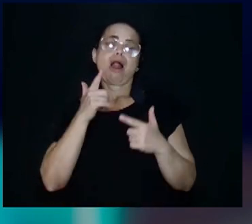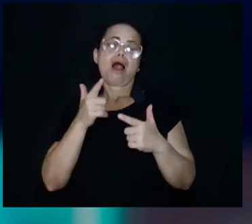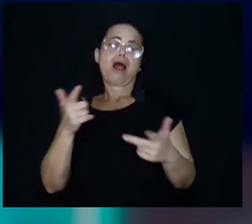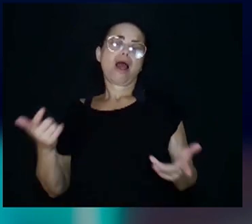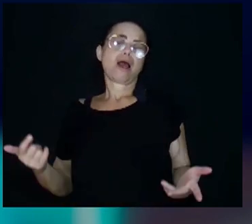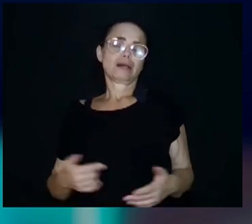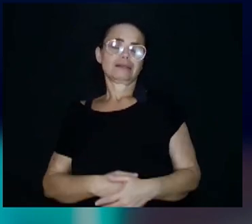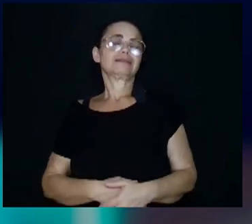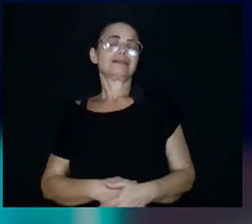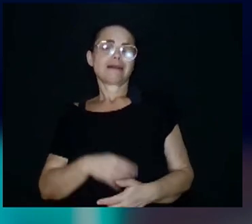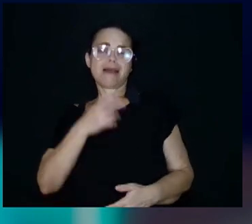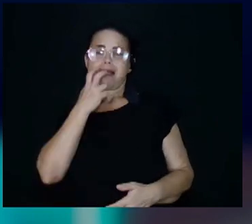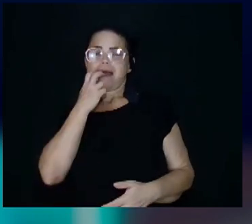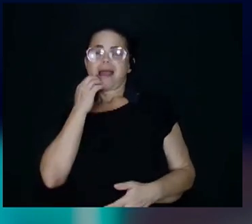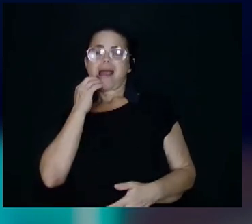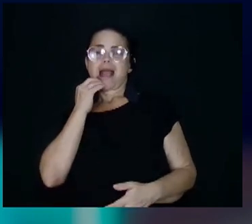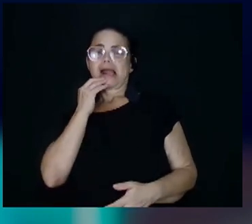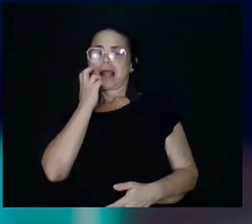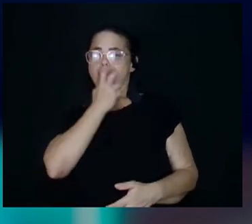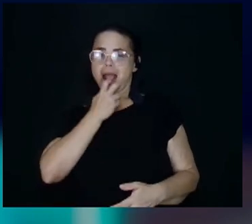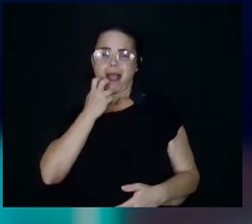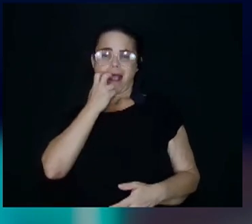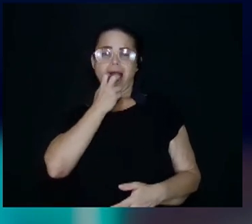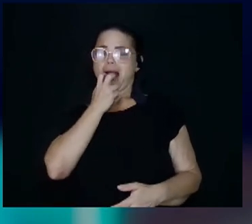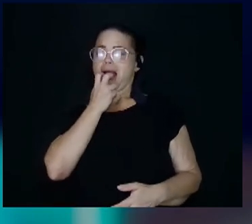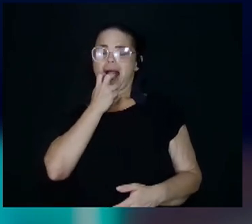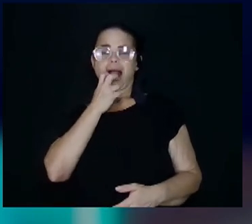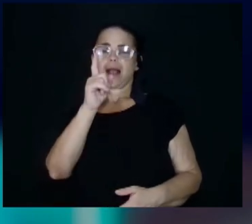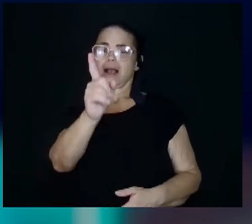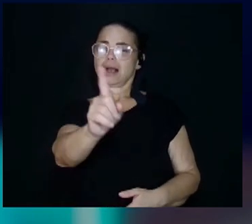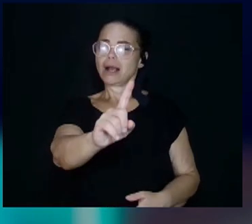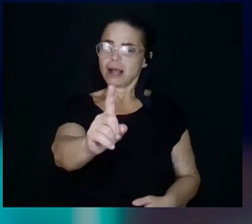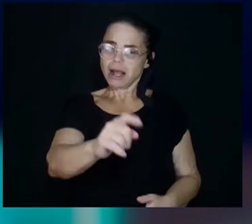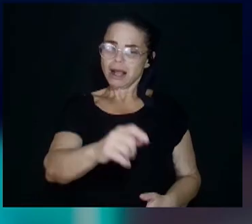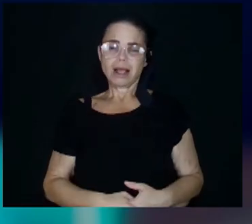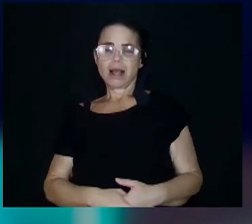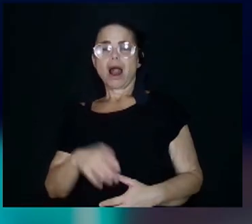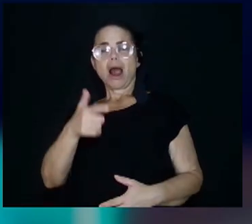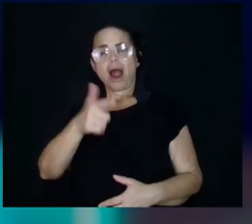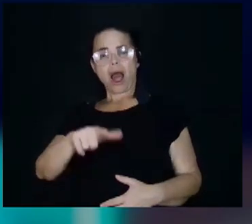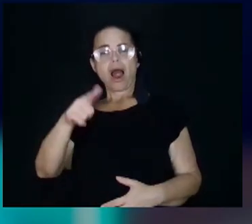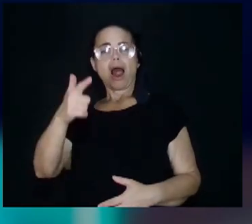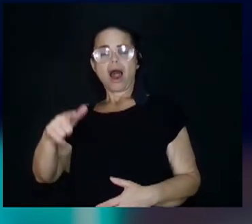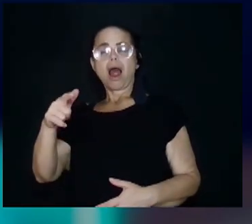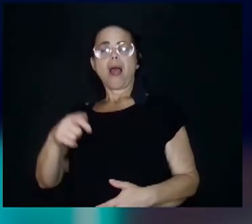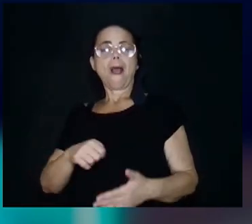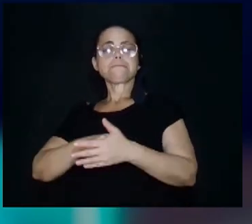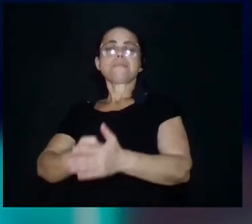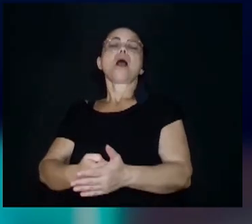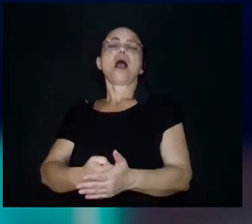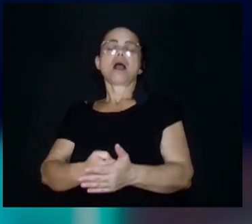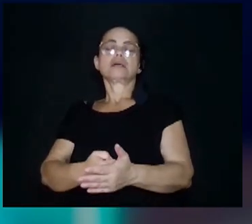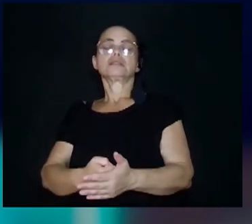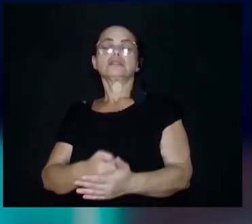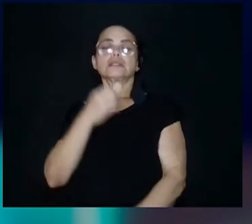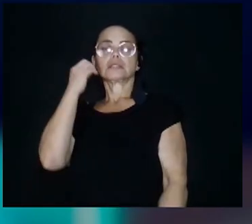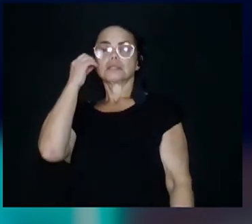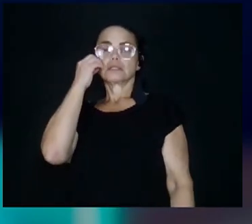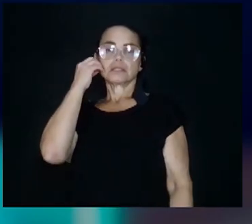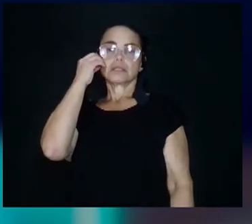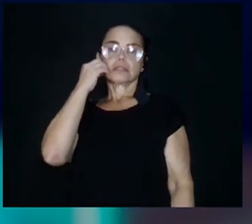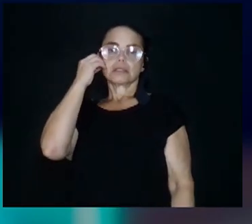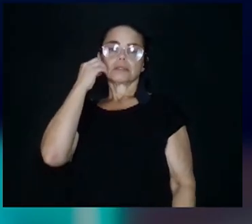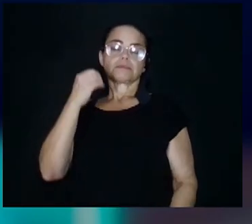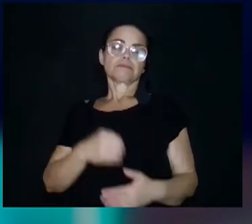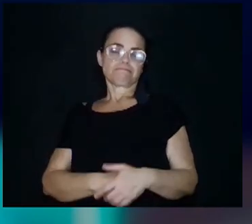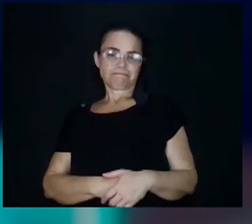gaguejo. Gaguejar não é apenas prolongar, repetir ou bloquear palavras. É uma experiência. É uma experiência